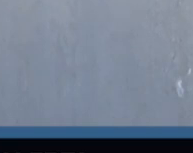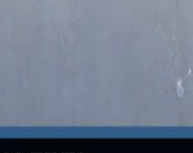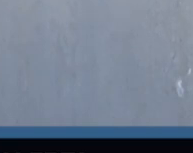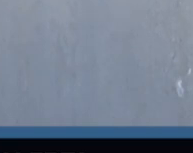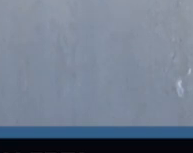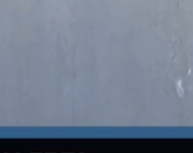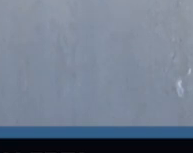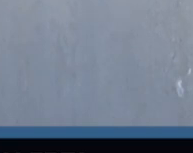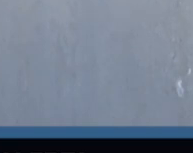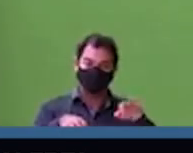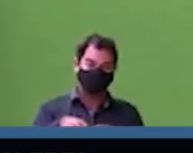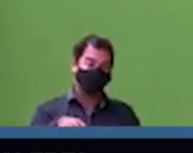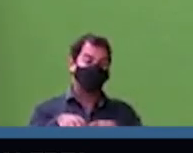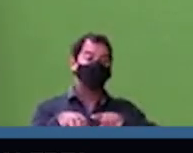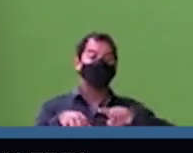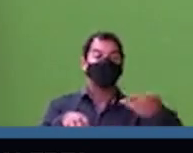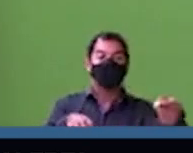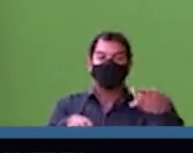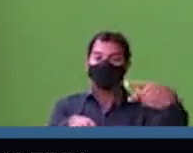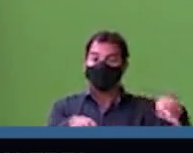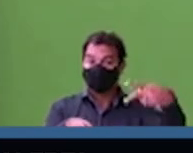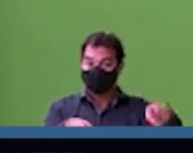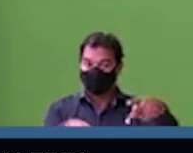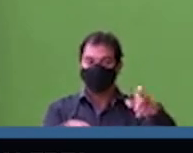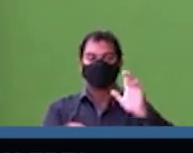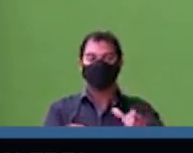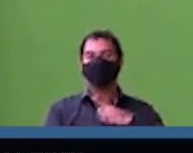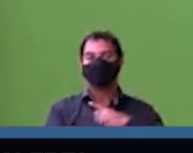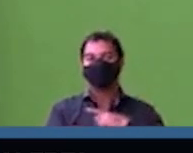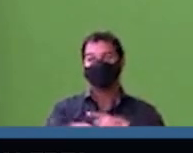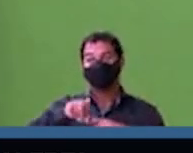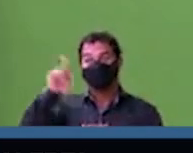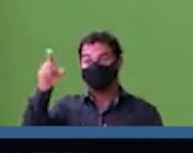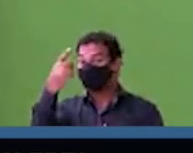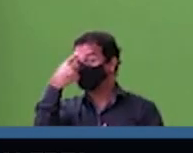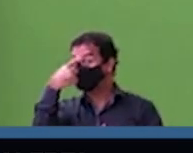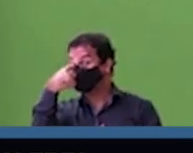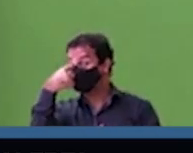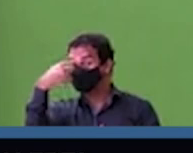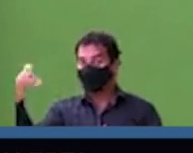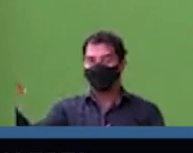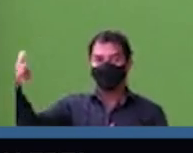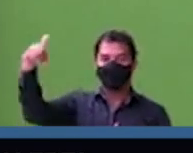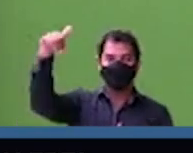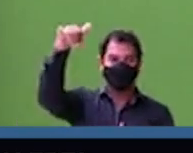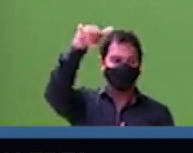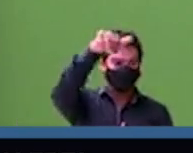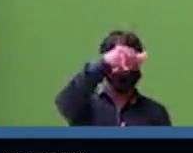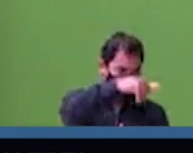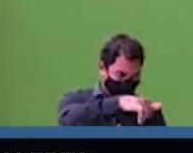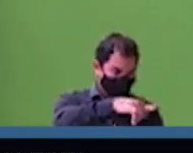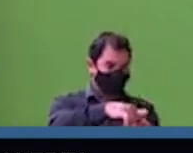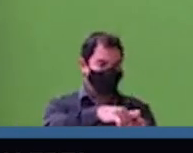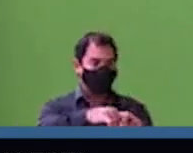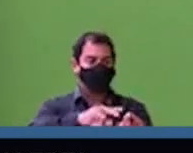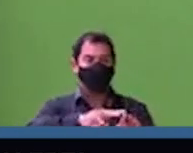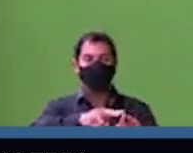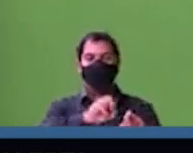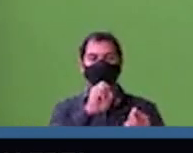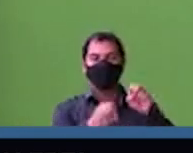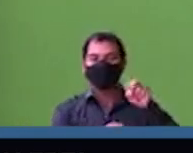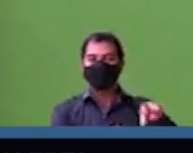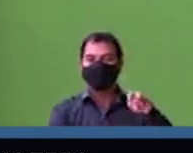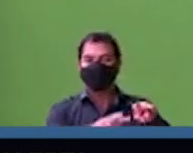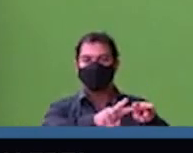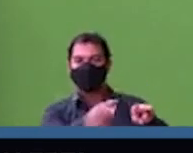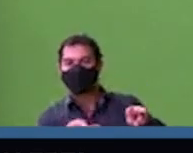território sul-mato-grossense. Os voos que passaram da Índia já não estão mais